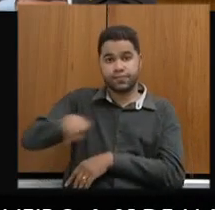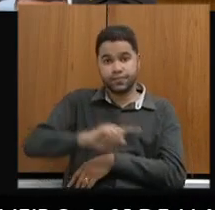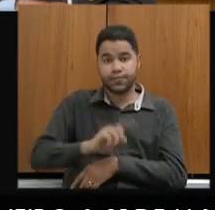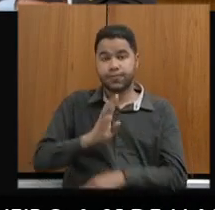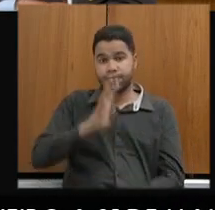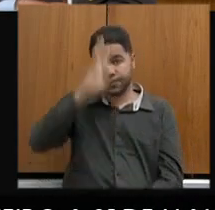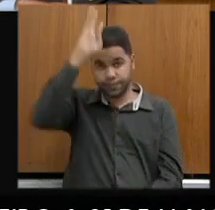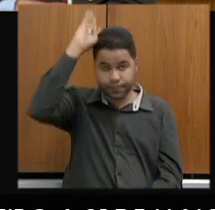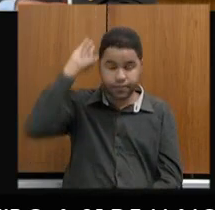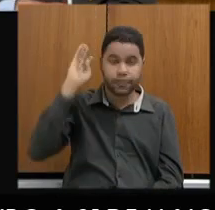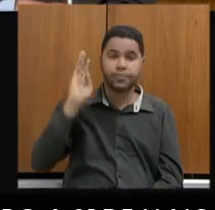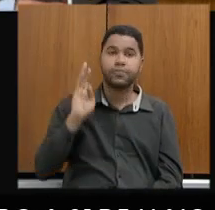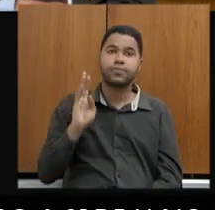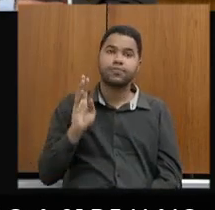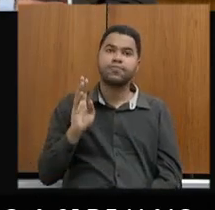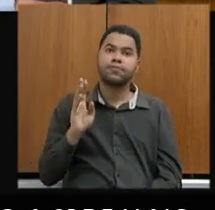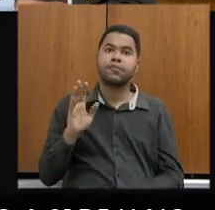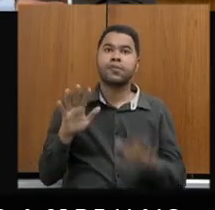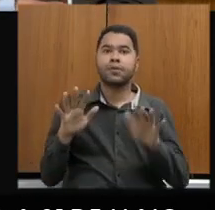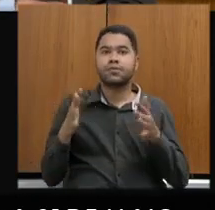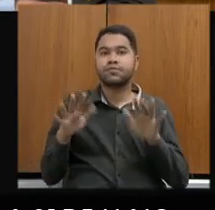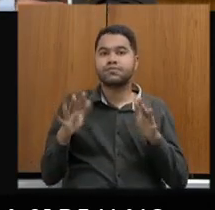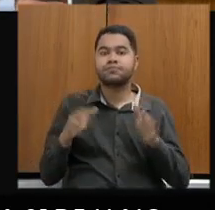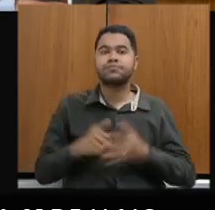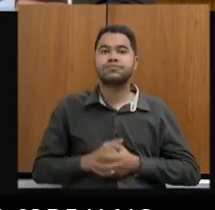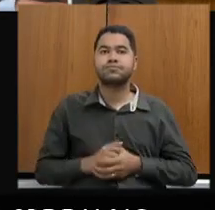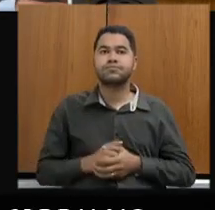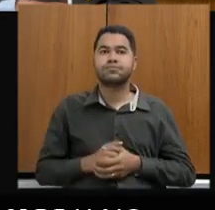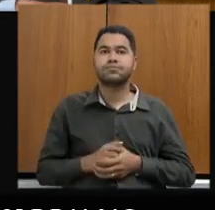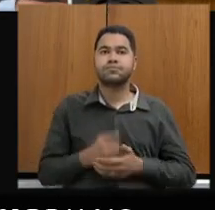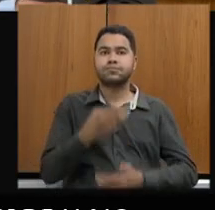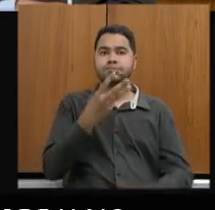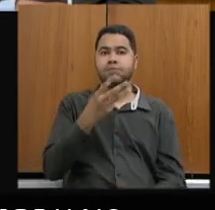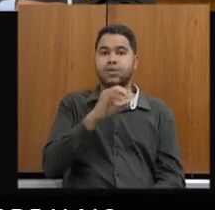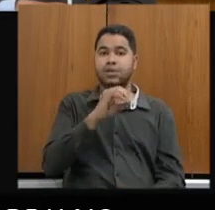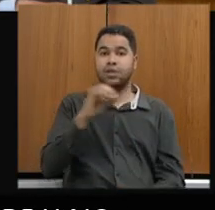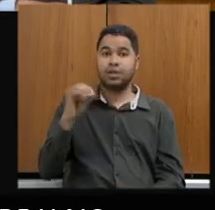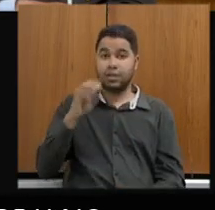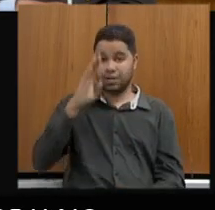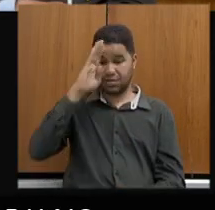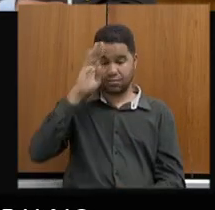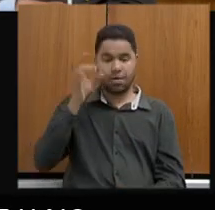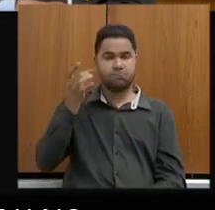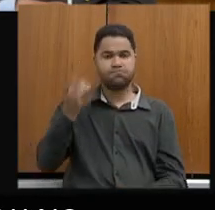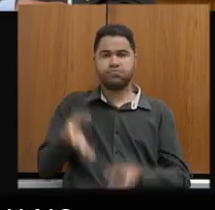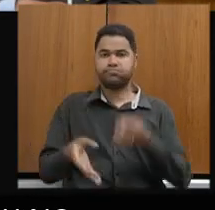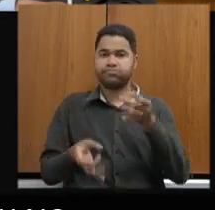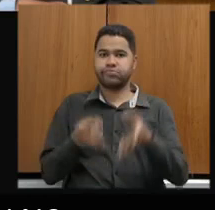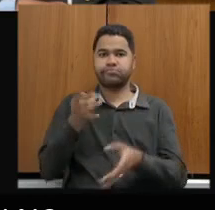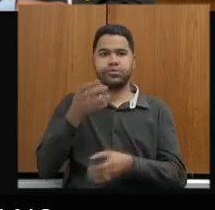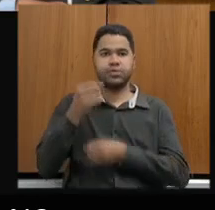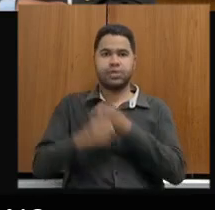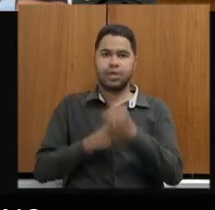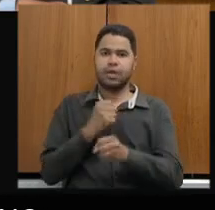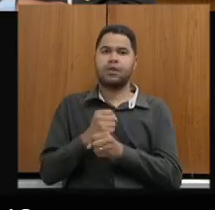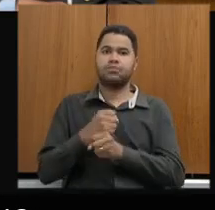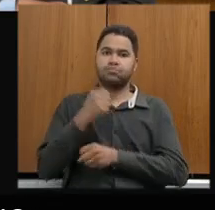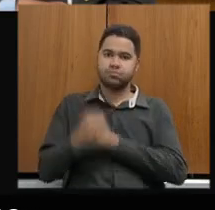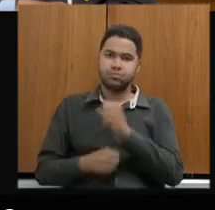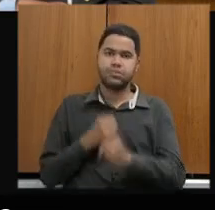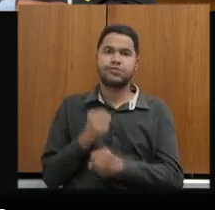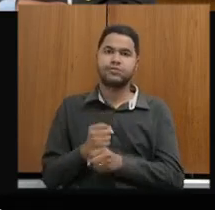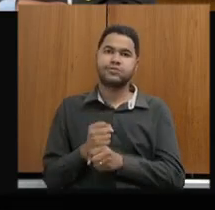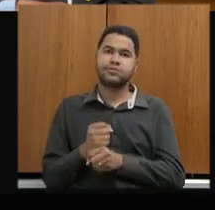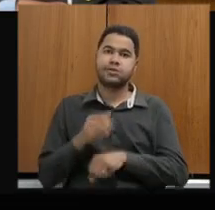de Bombeiros nós temos aí aproximadamente 300 militares que saem da Corporação todos os anos ou seja